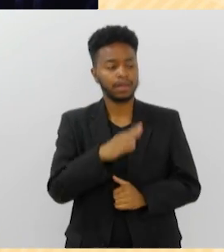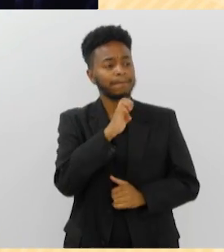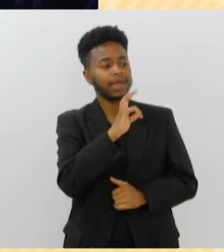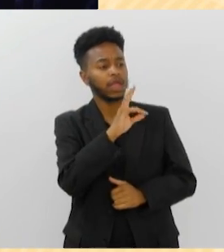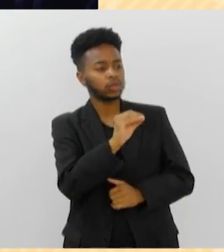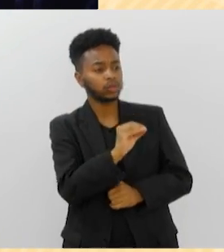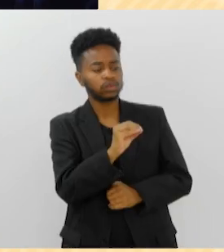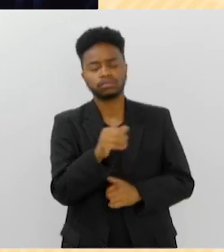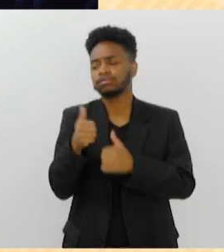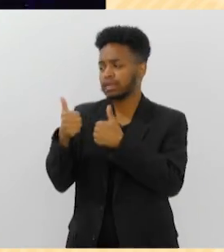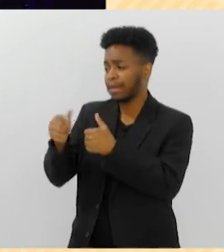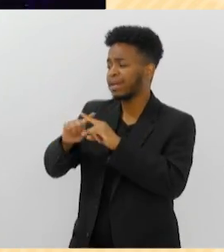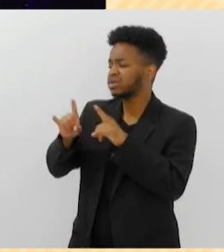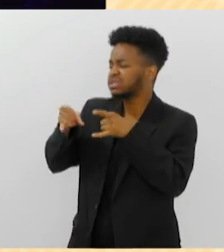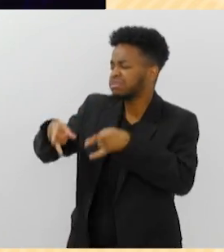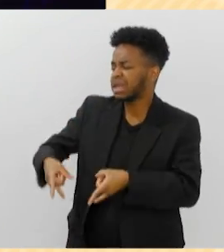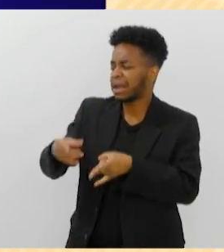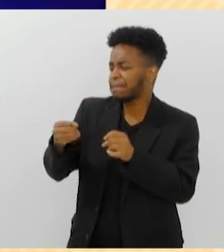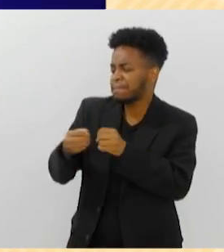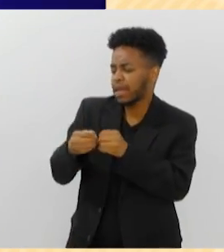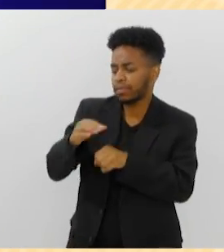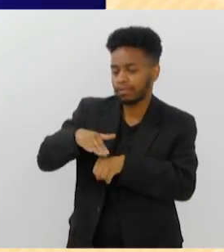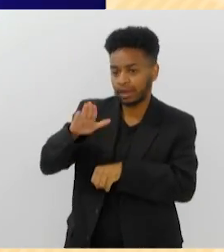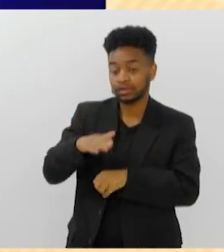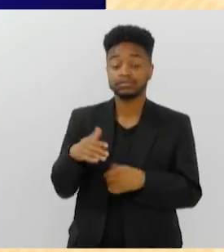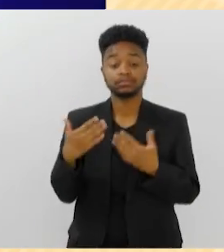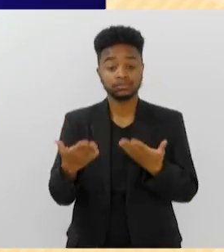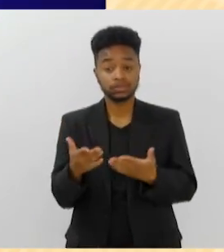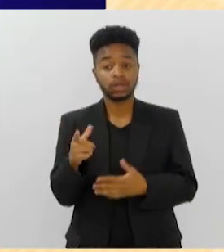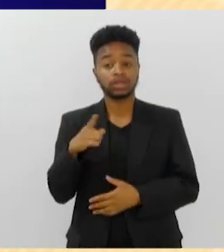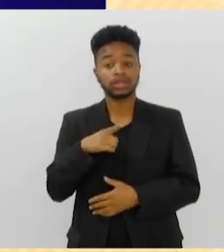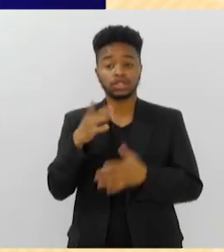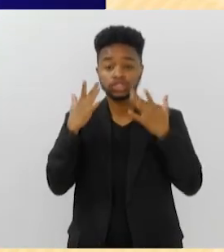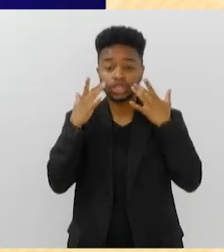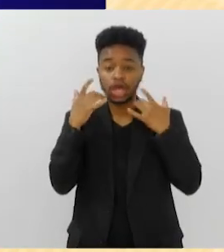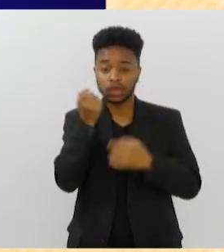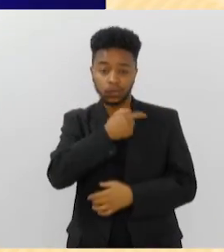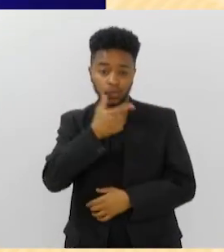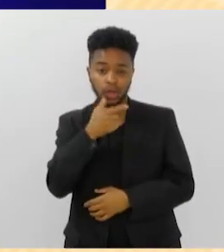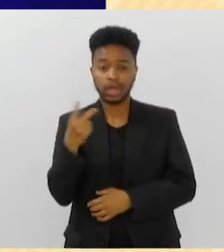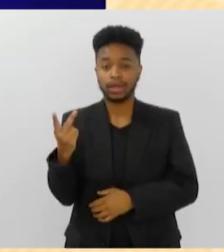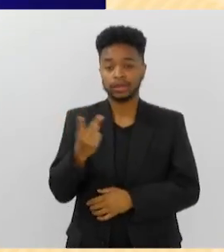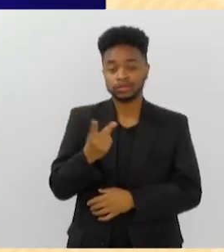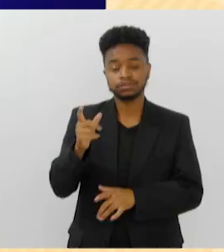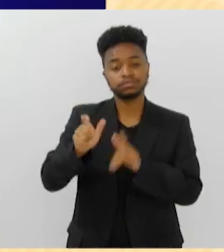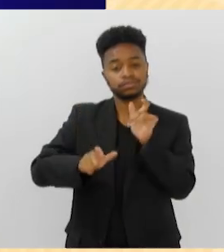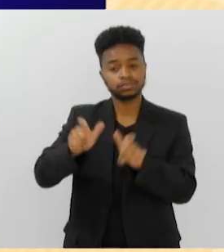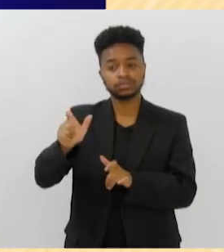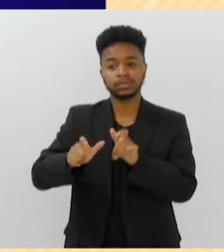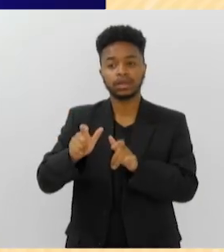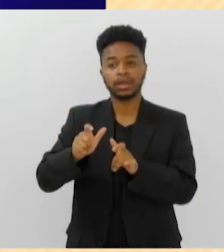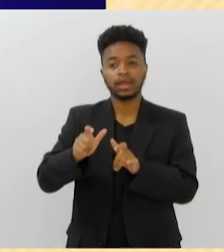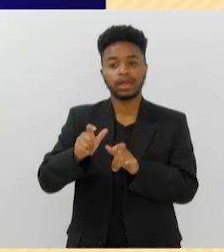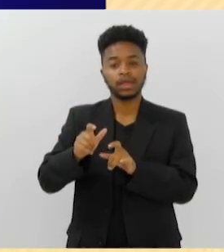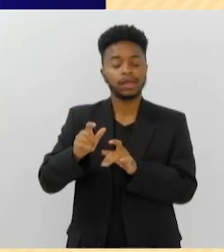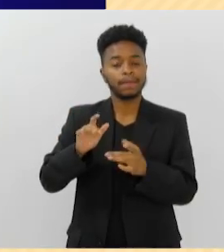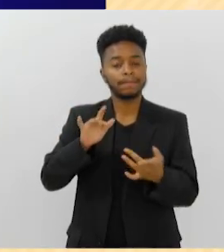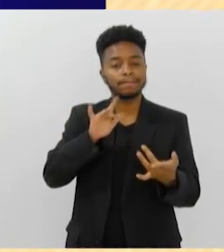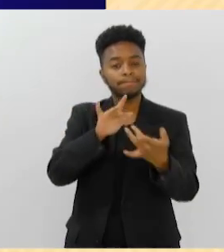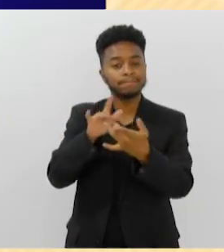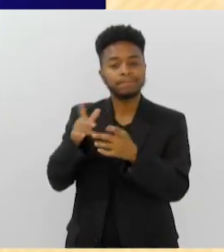porque o cemitério está mais perto. Na comédia musical romântica, o público vai se identificar com cada etapa do relacionamento dos